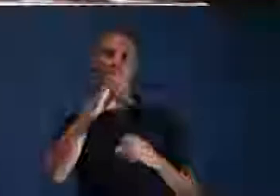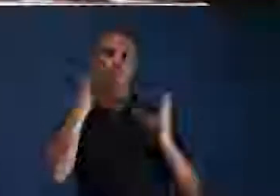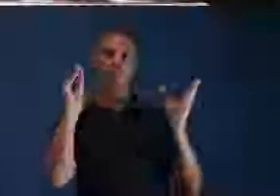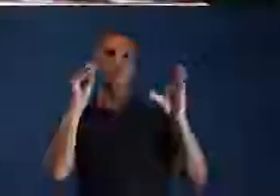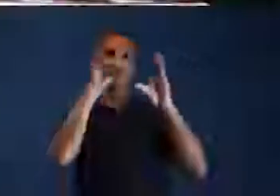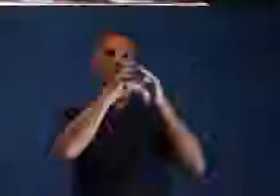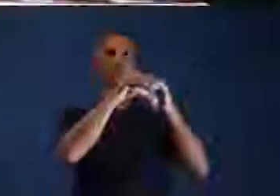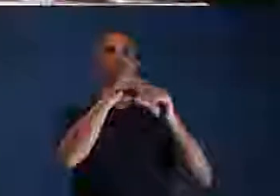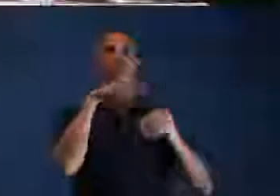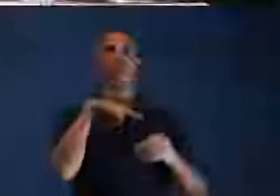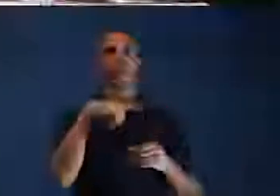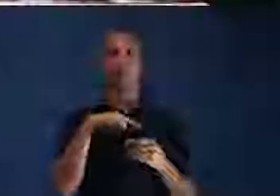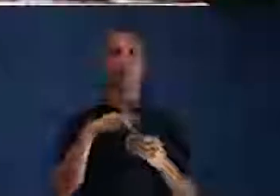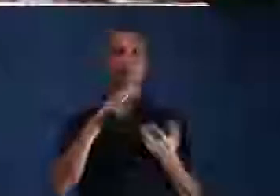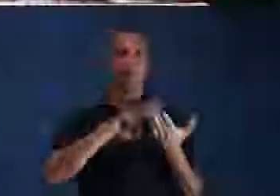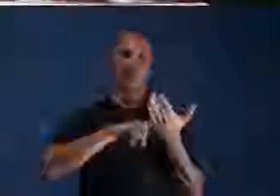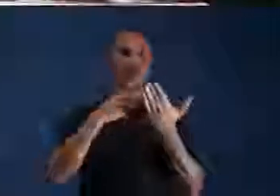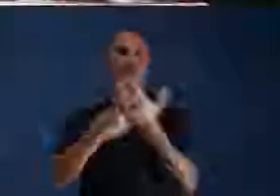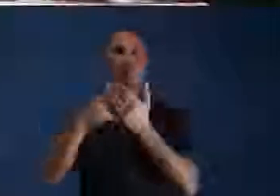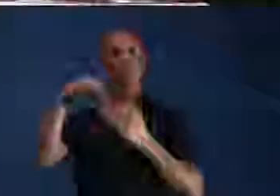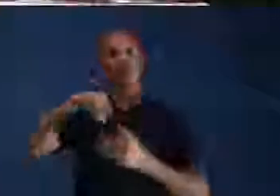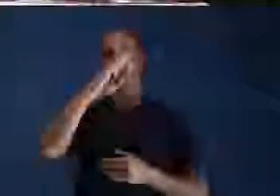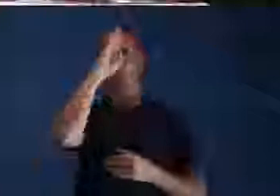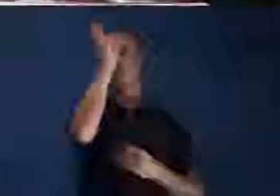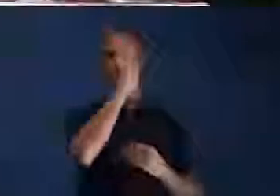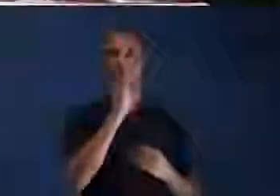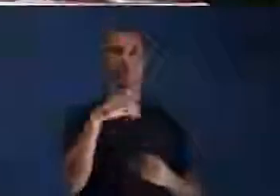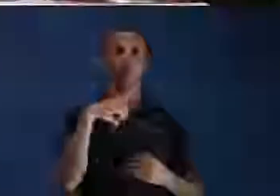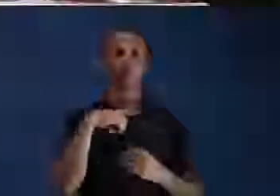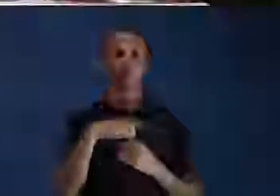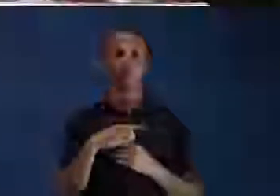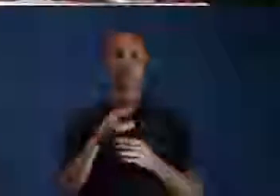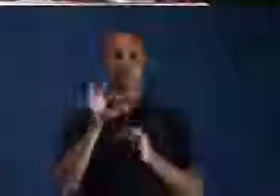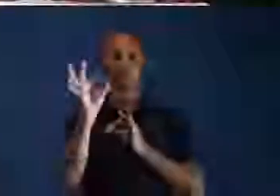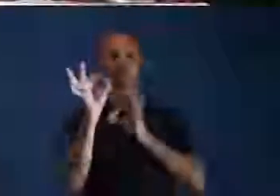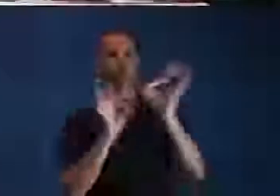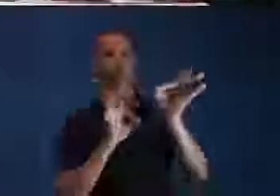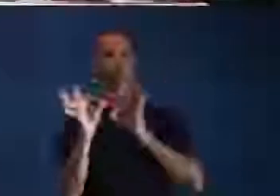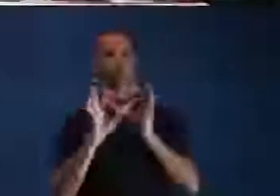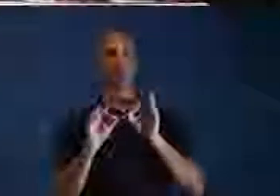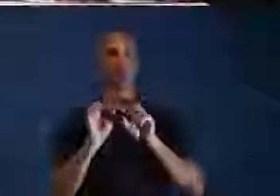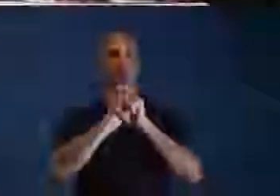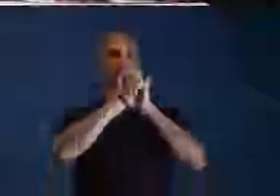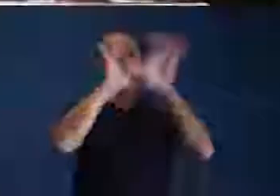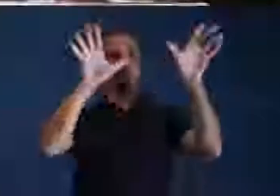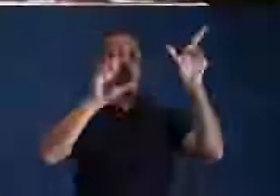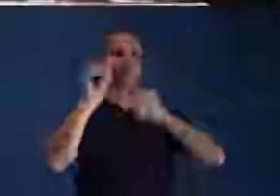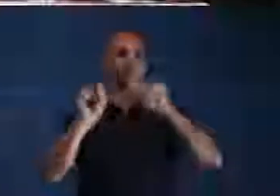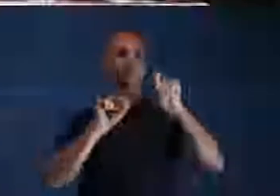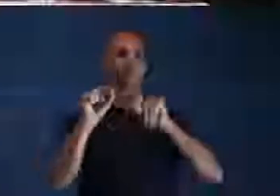esse último aí, que tem tradução no Brasil. O seu organizador esclarece.